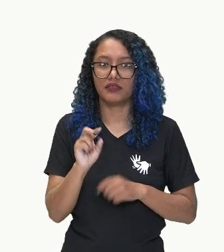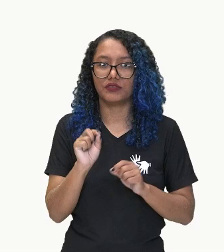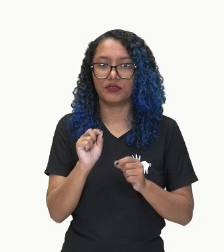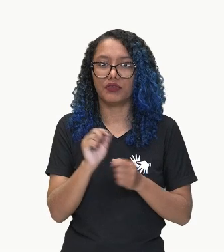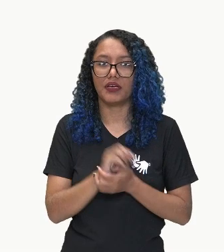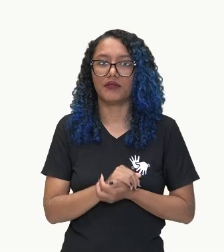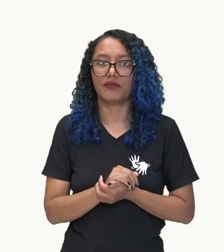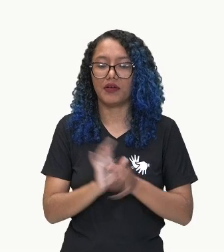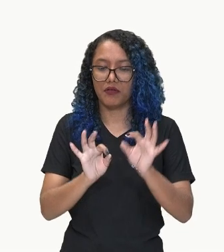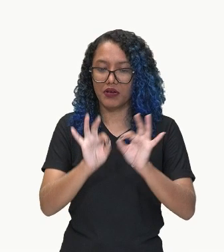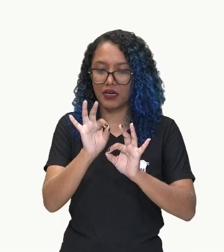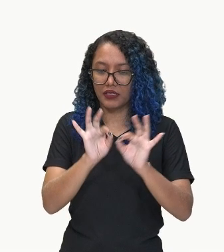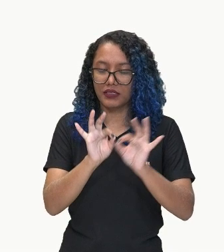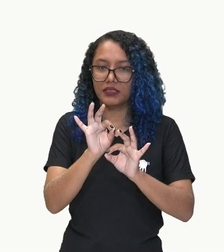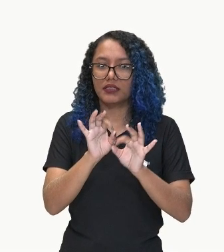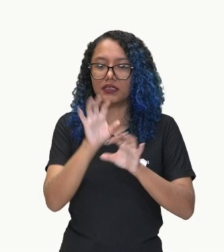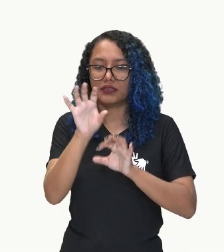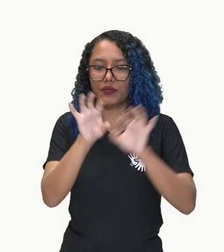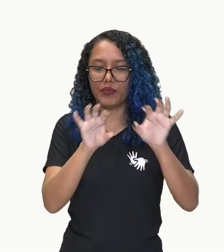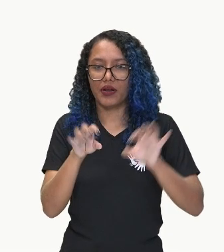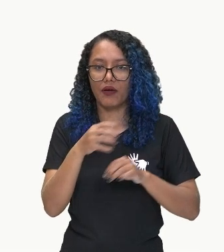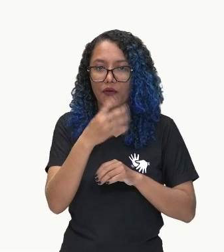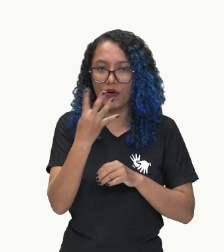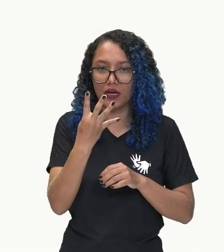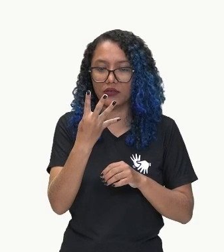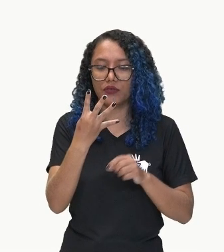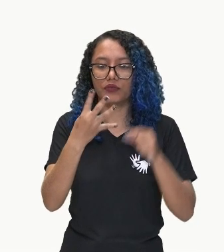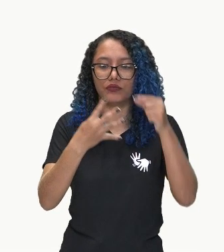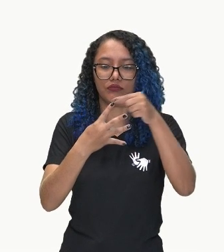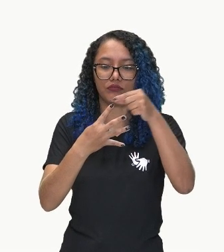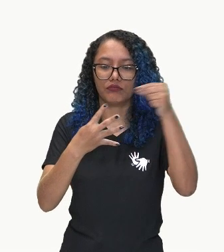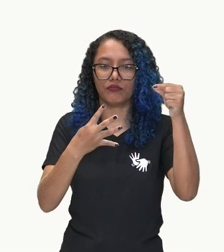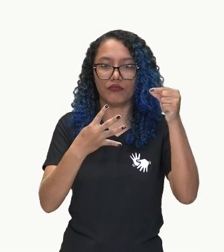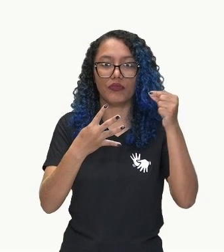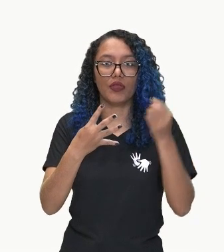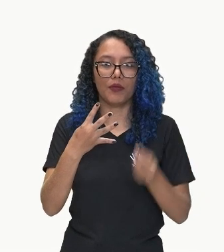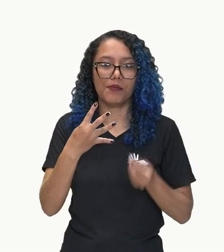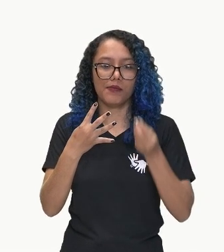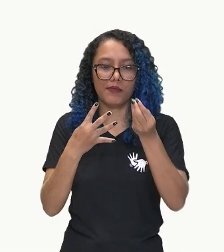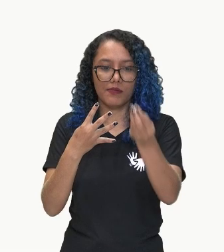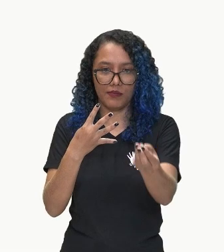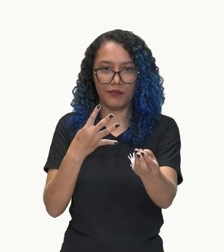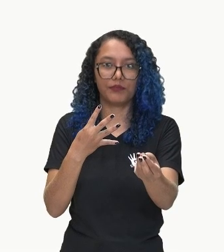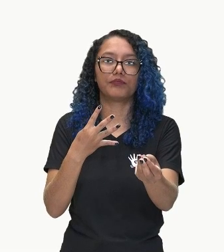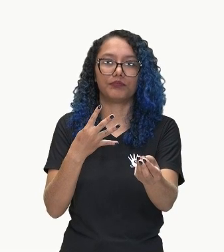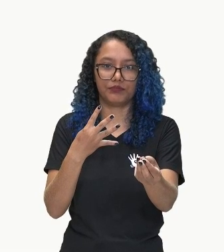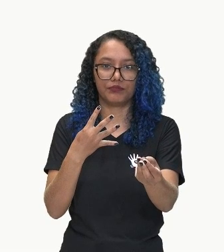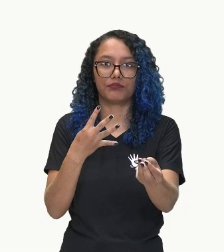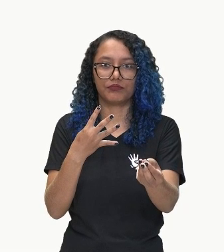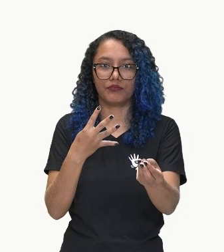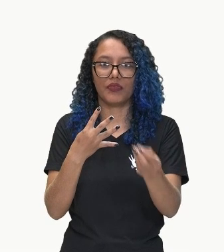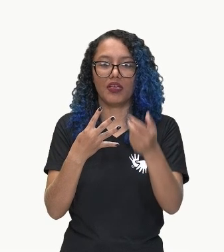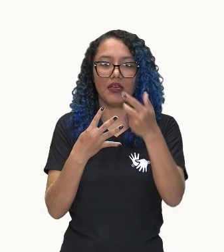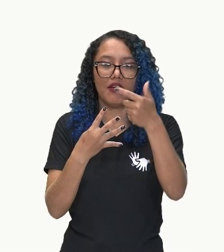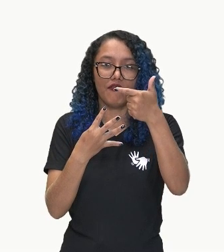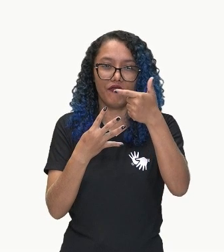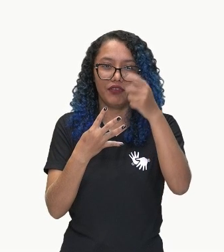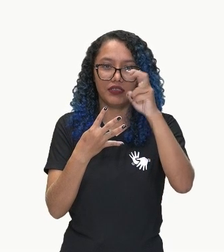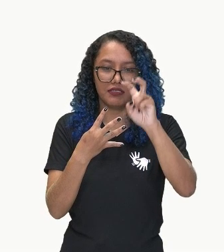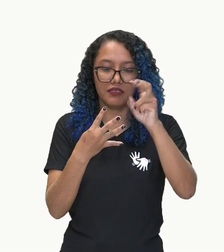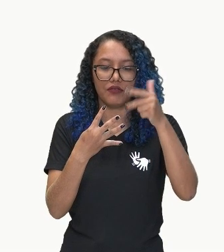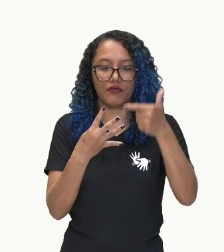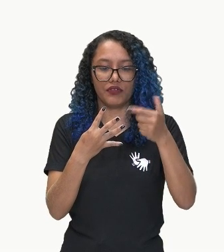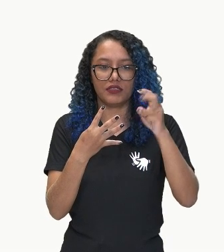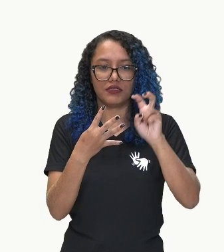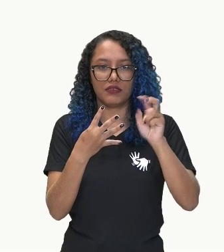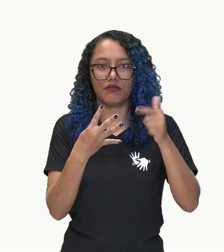partes iguais e uma parte aí ele vai dar para quem? Para o João. Então, daqui a gente já percebeu, a gente já